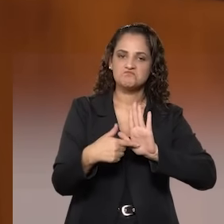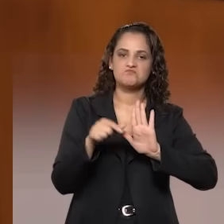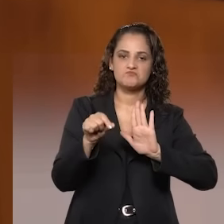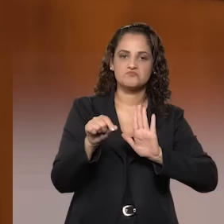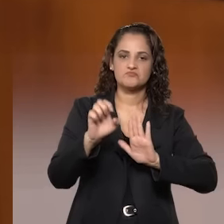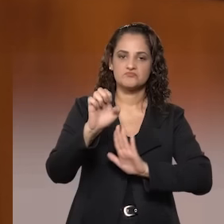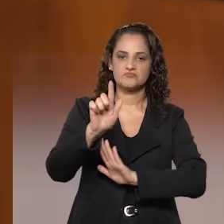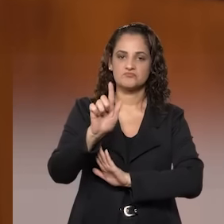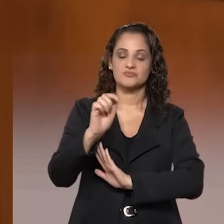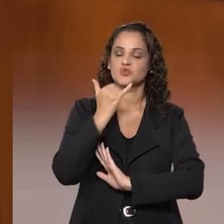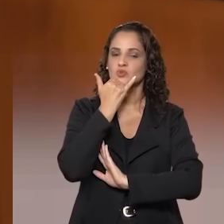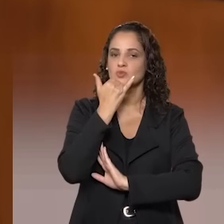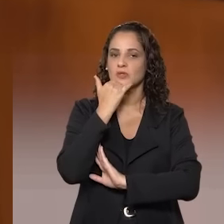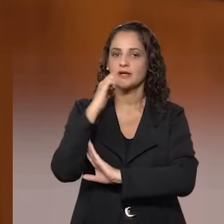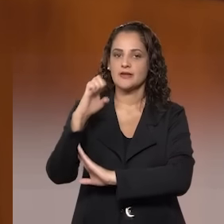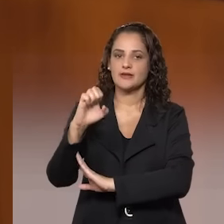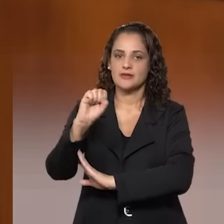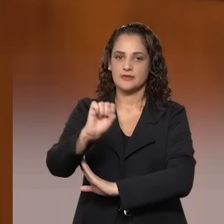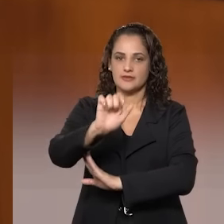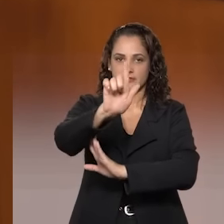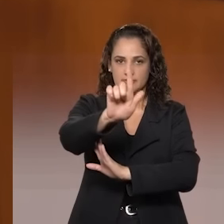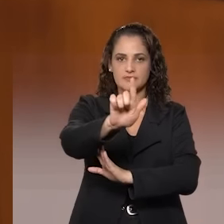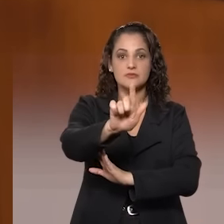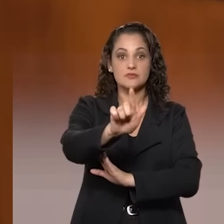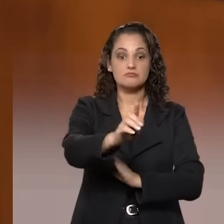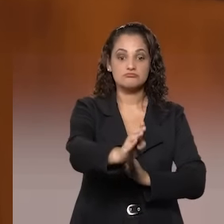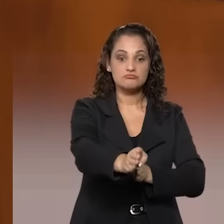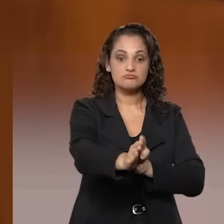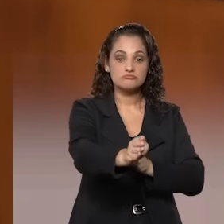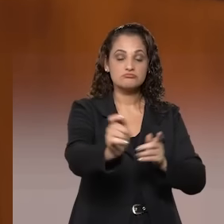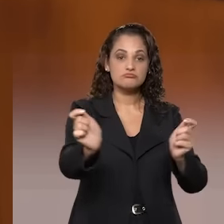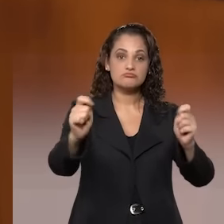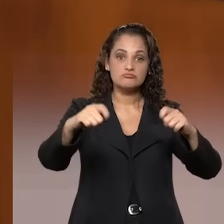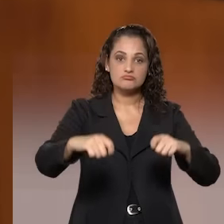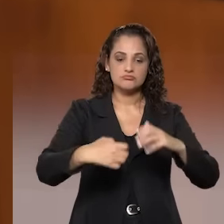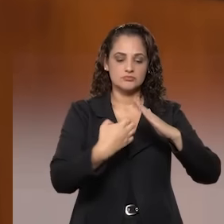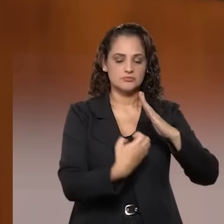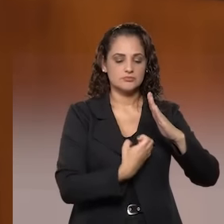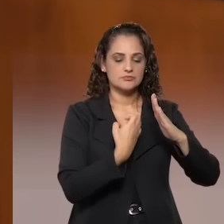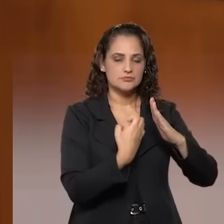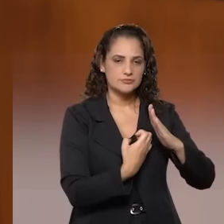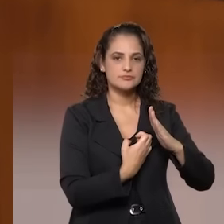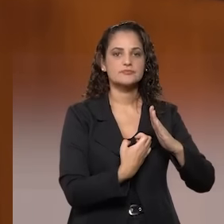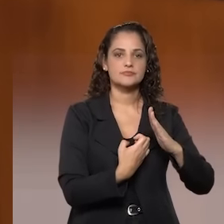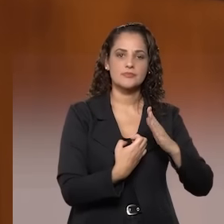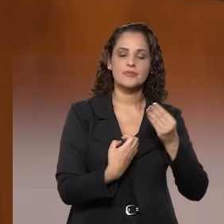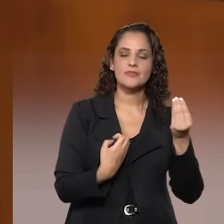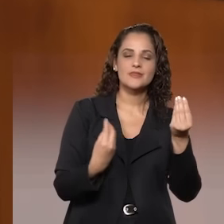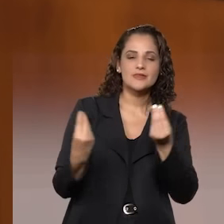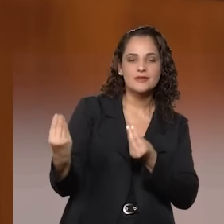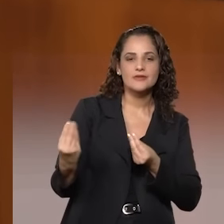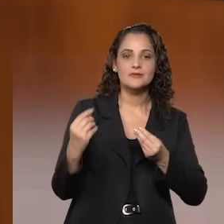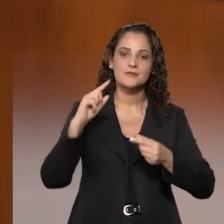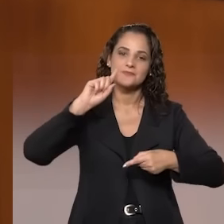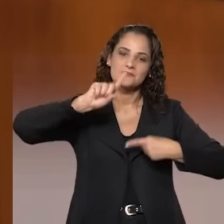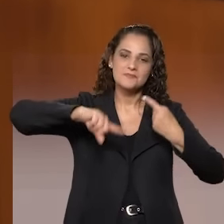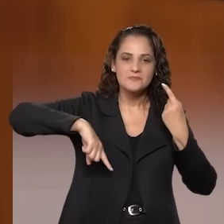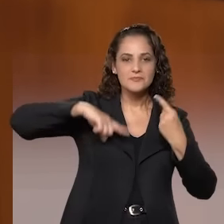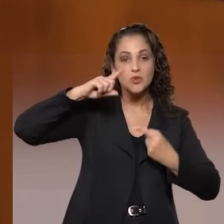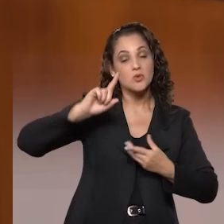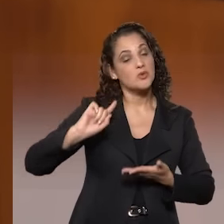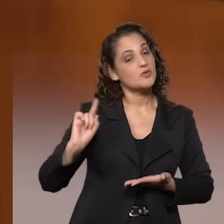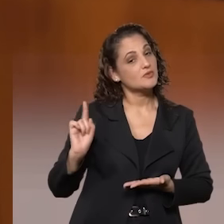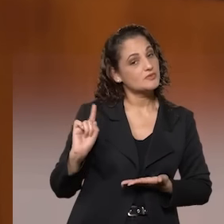possibilidade das organizações serem bem sucedidas ou não com relação aos seus investidores os